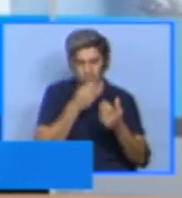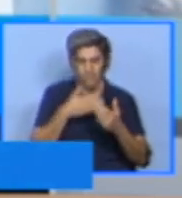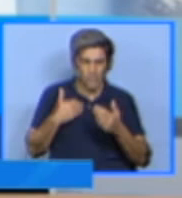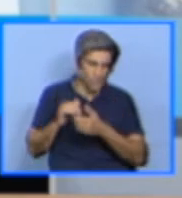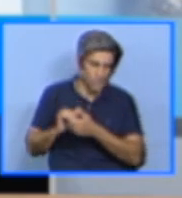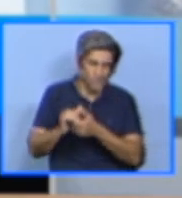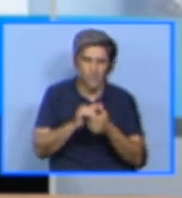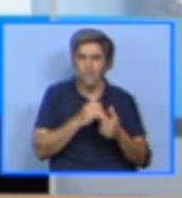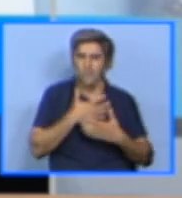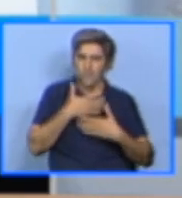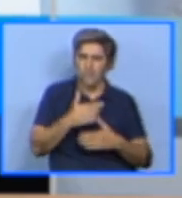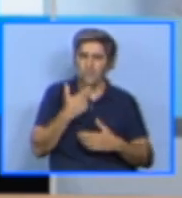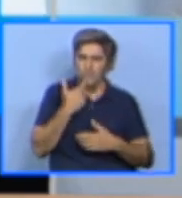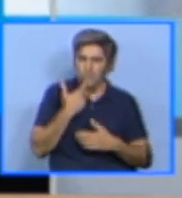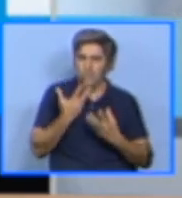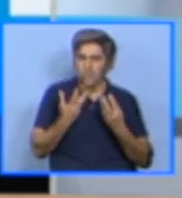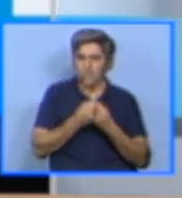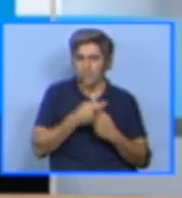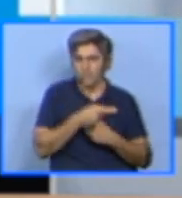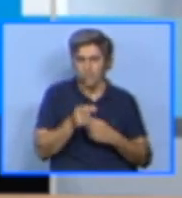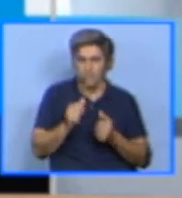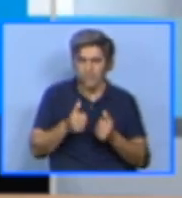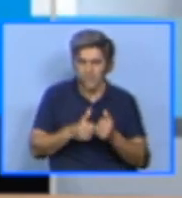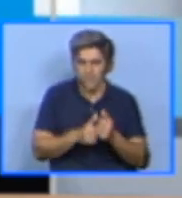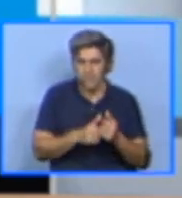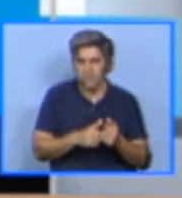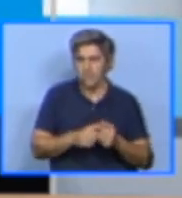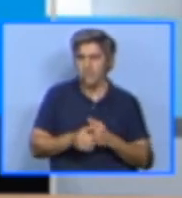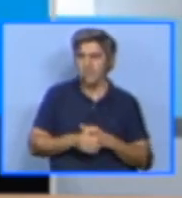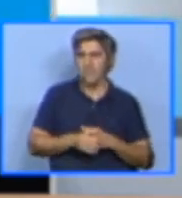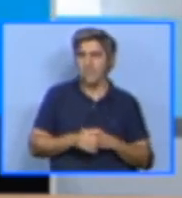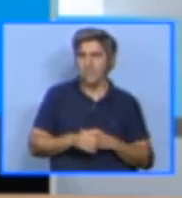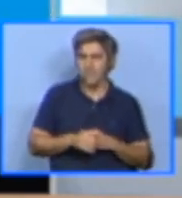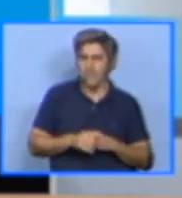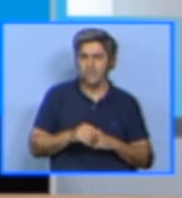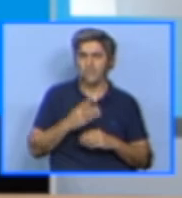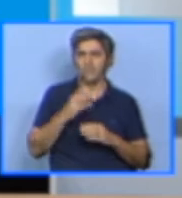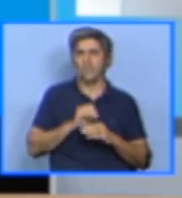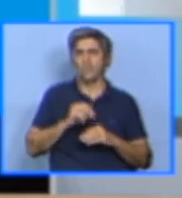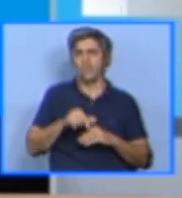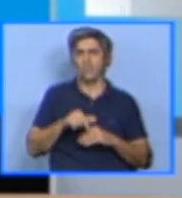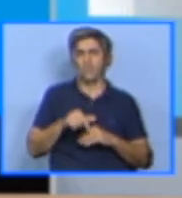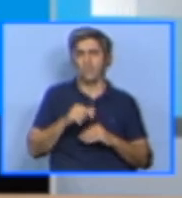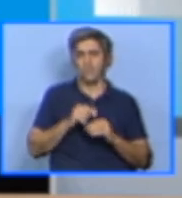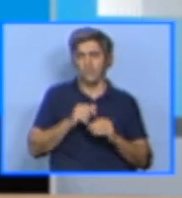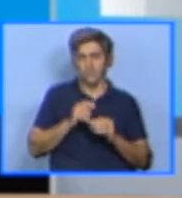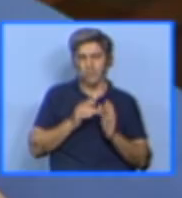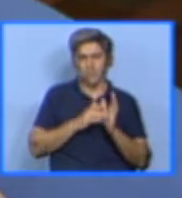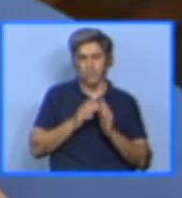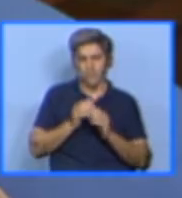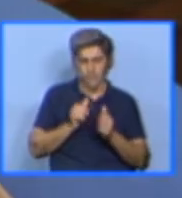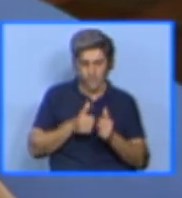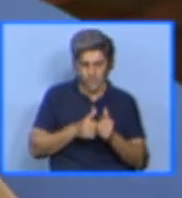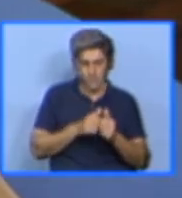solidariedade, uma grande vontade de estar junto a estas comunidades perseguidas. Nunca como hoje os cristãos são perseguidos e nunca como